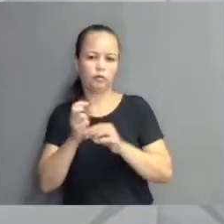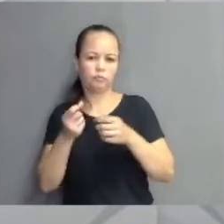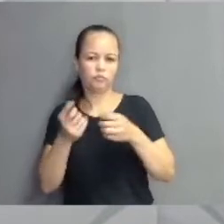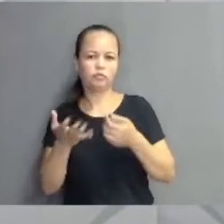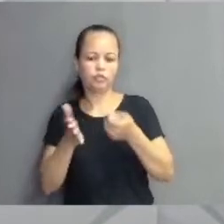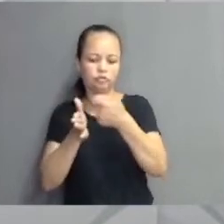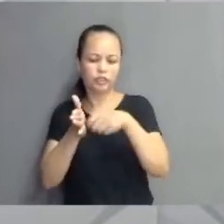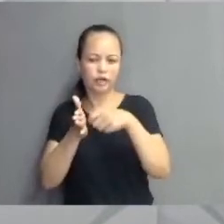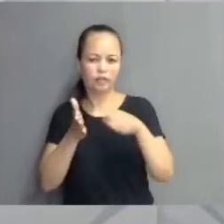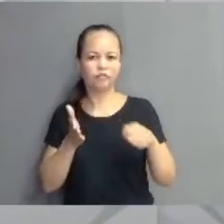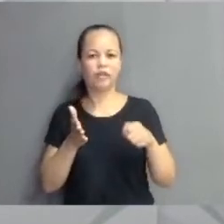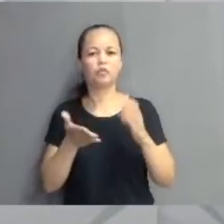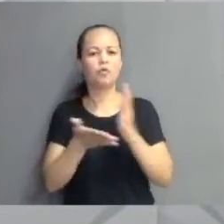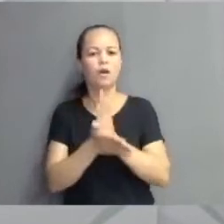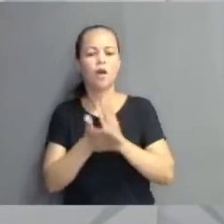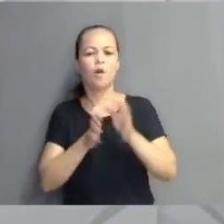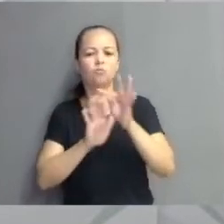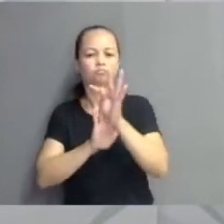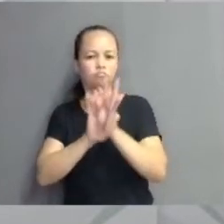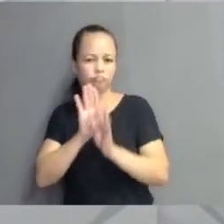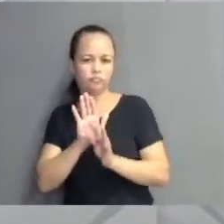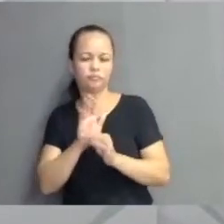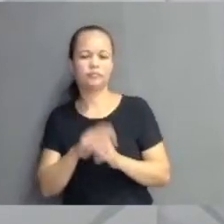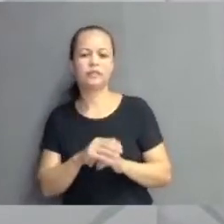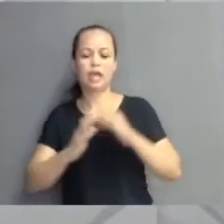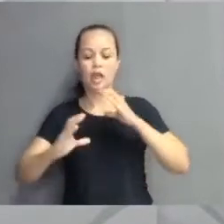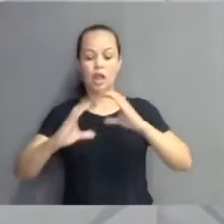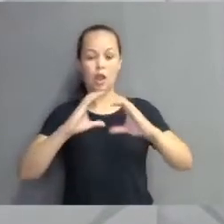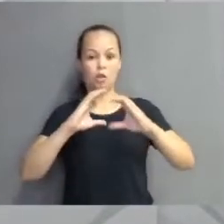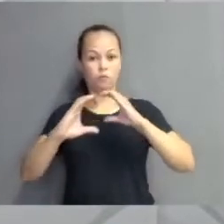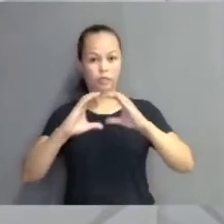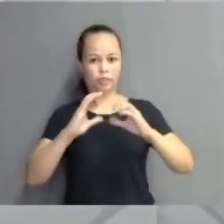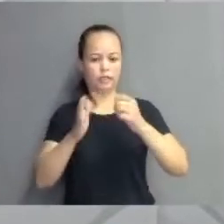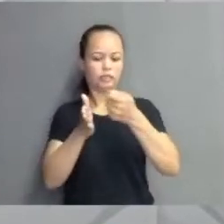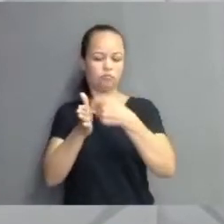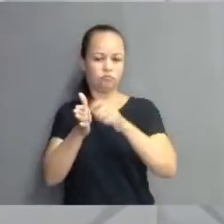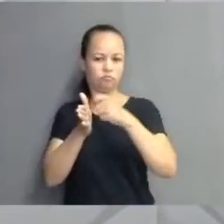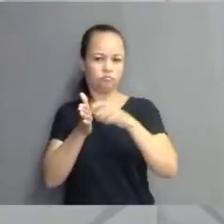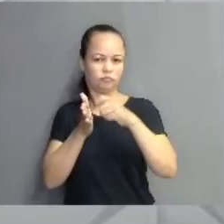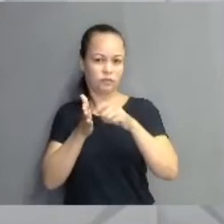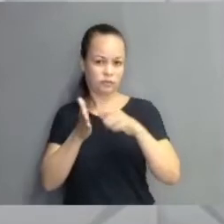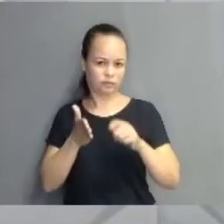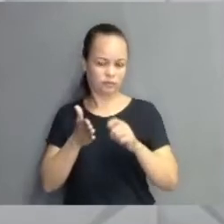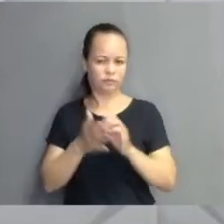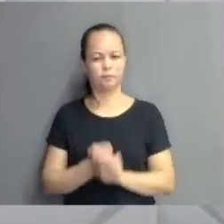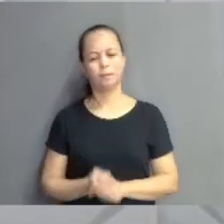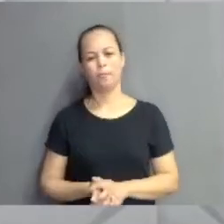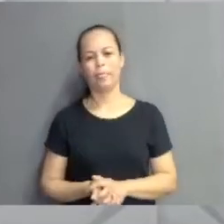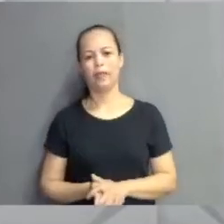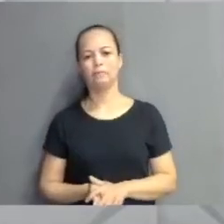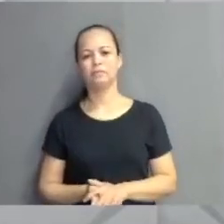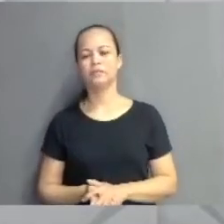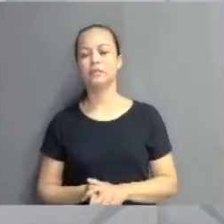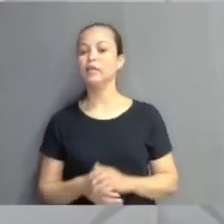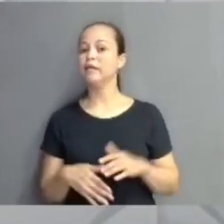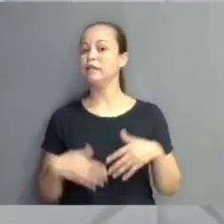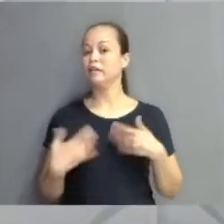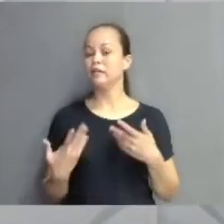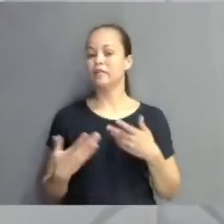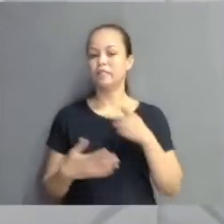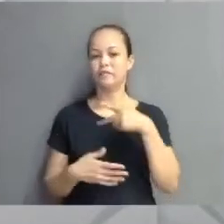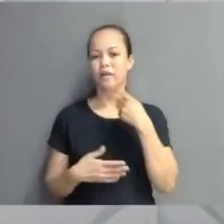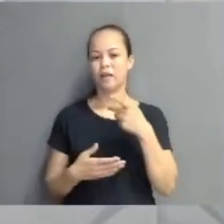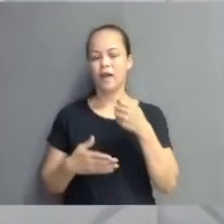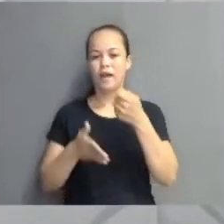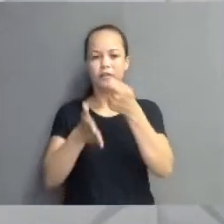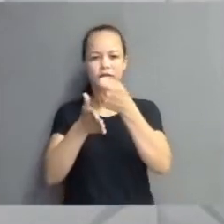essa comunicação é a comunicação e escrita e por falar em comunicação